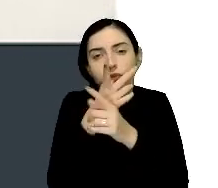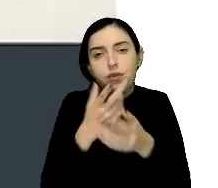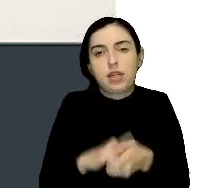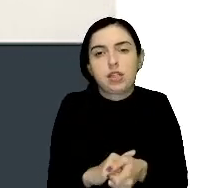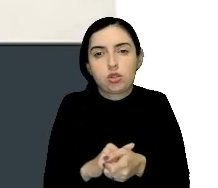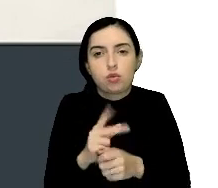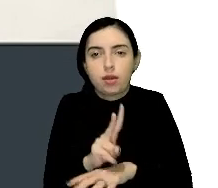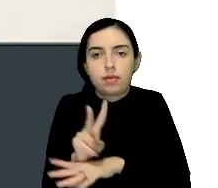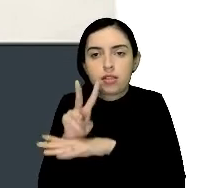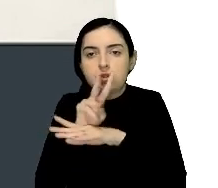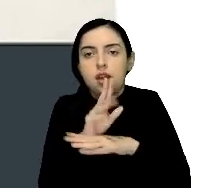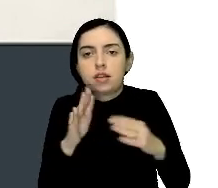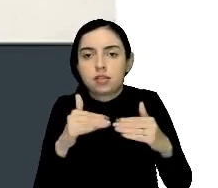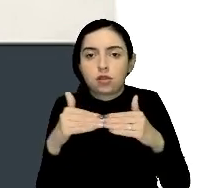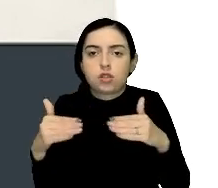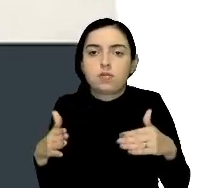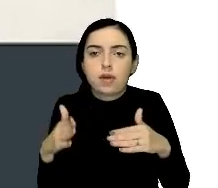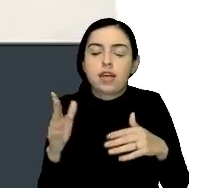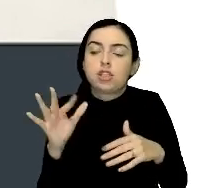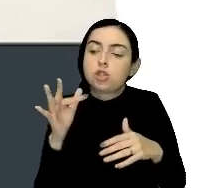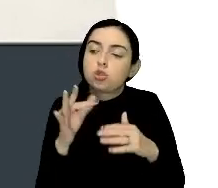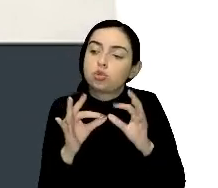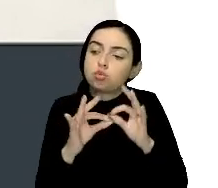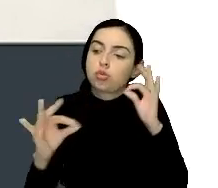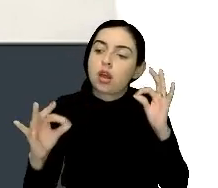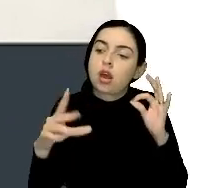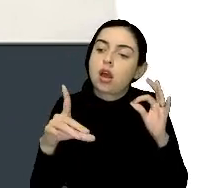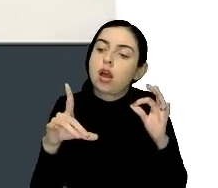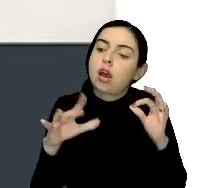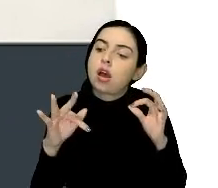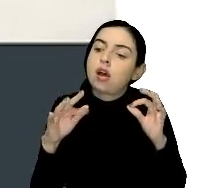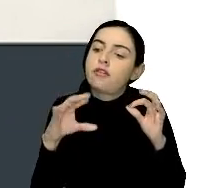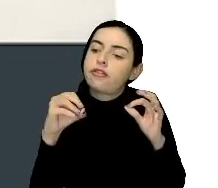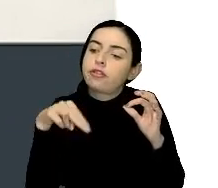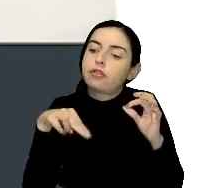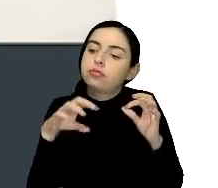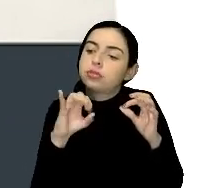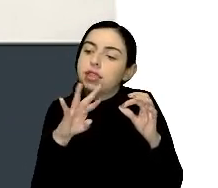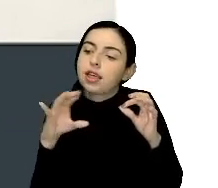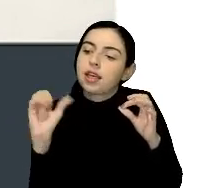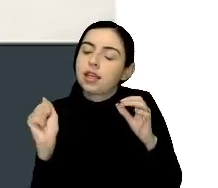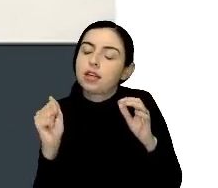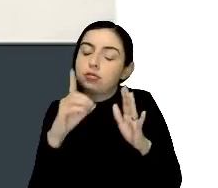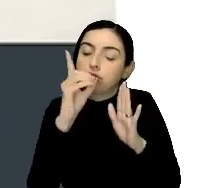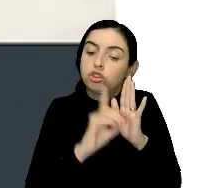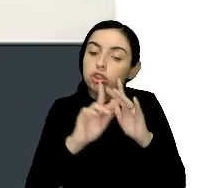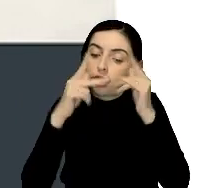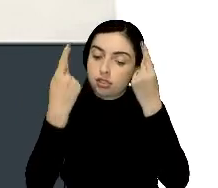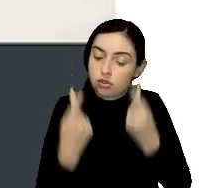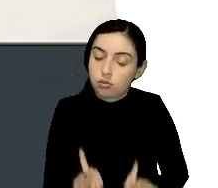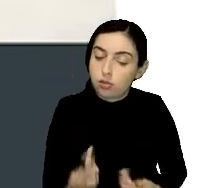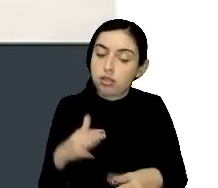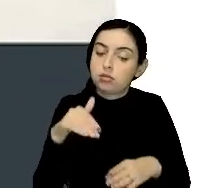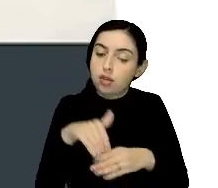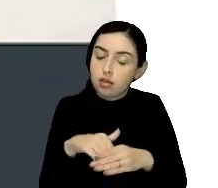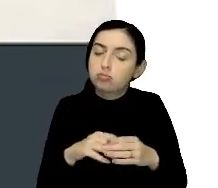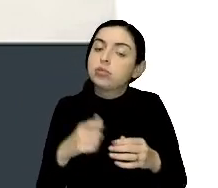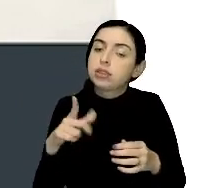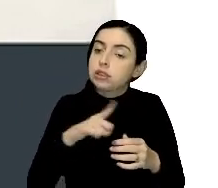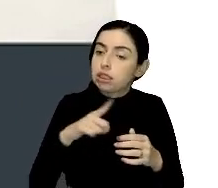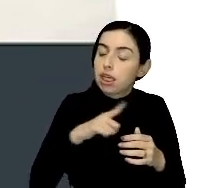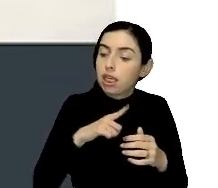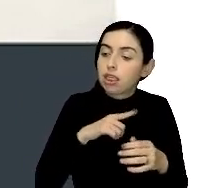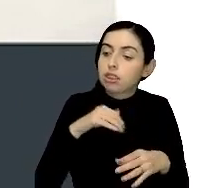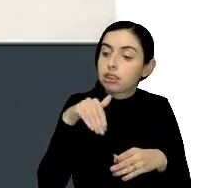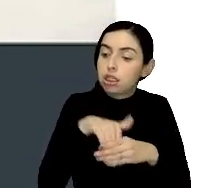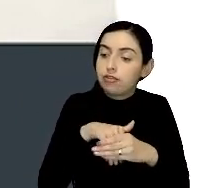fiscalizar a fronteira, a gente reconhece que a aplicação de direitos humanos nas decisões dos estados também existe na